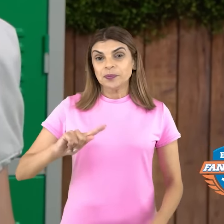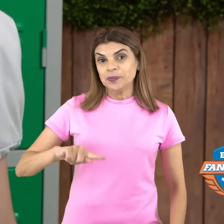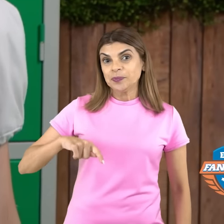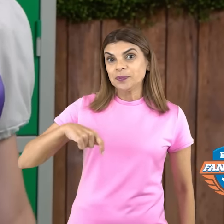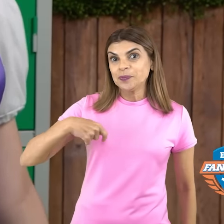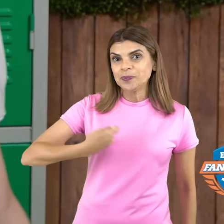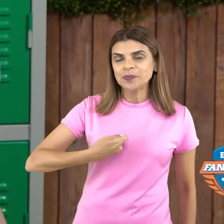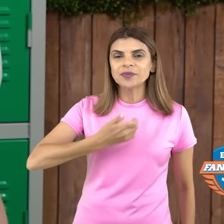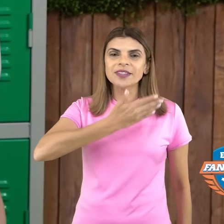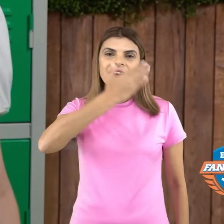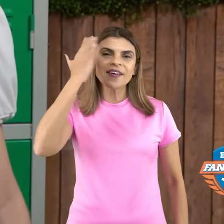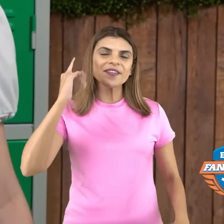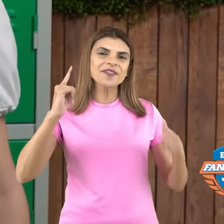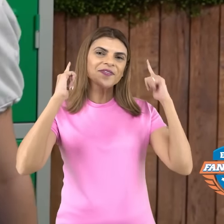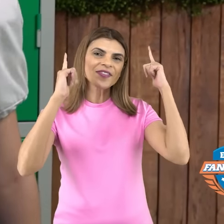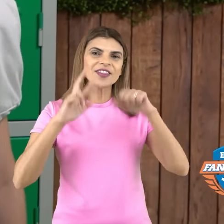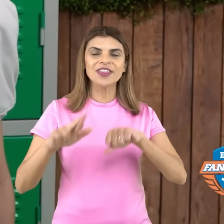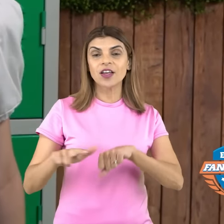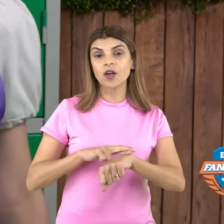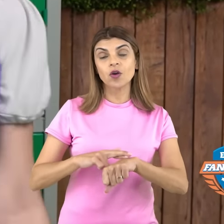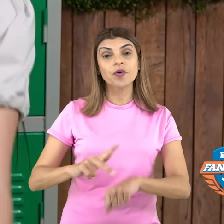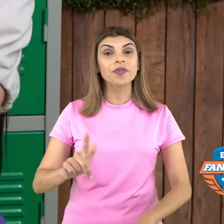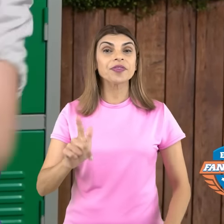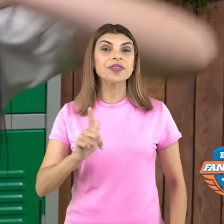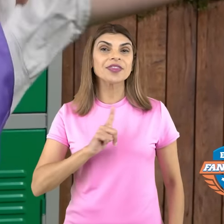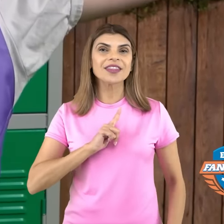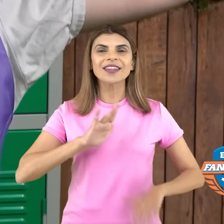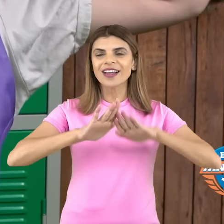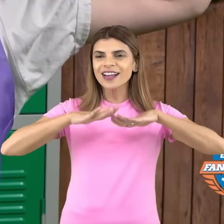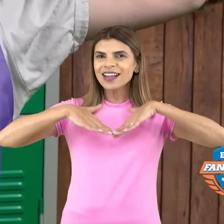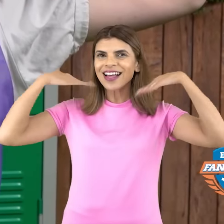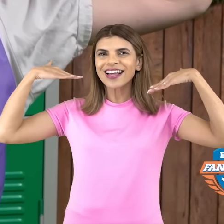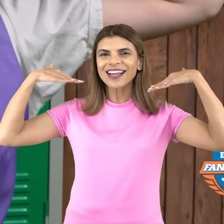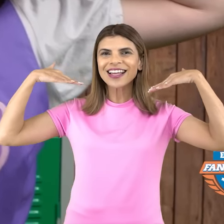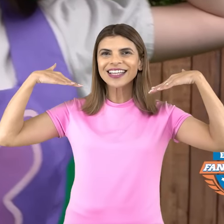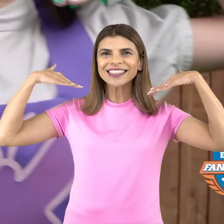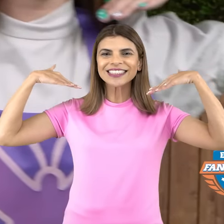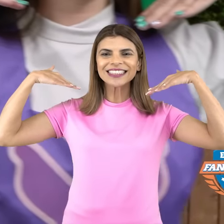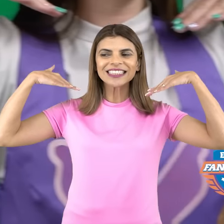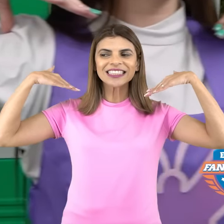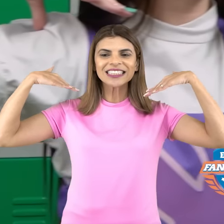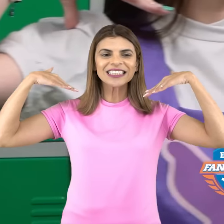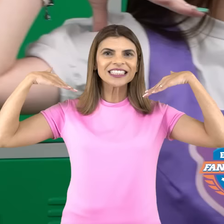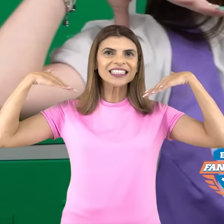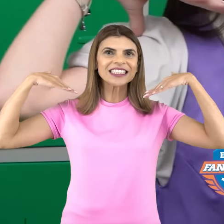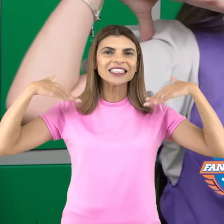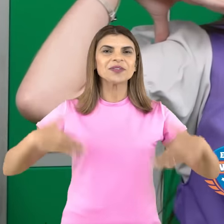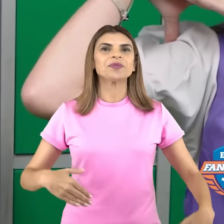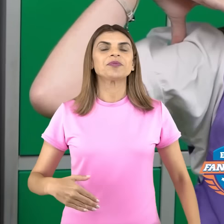Eu sou a Aventureira Roxa e eu tenho alegria!